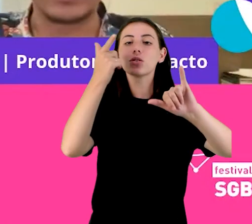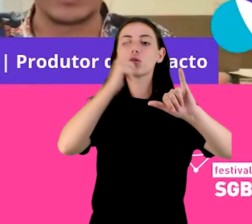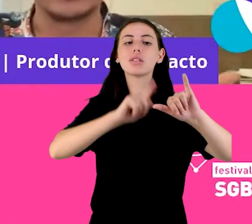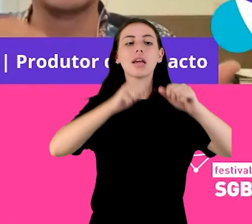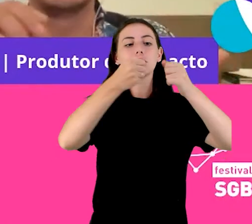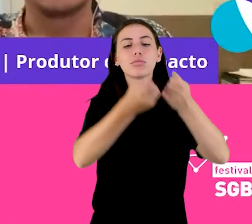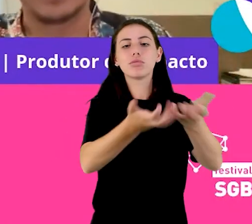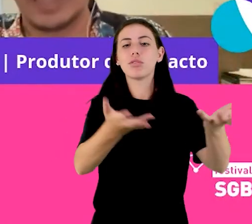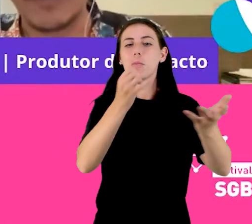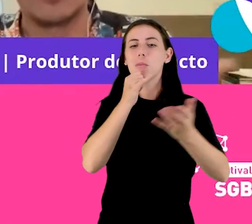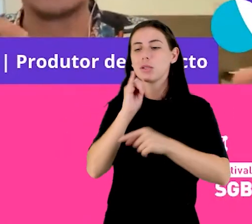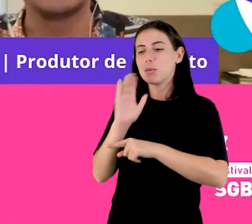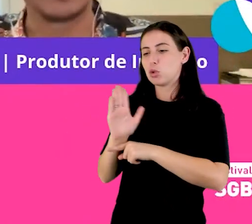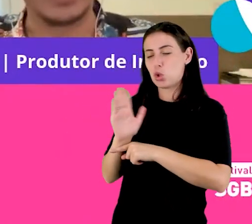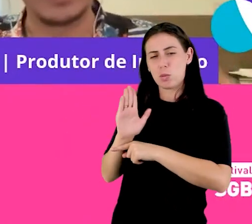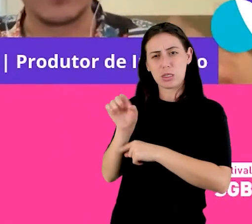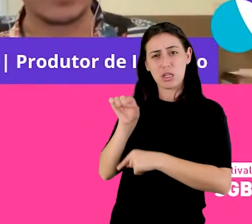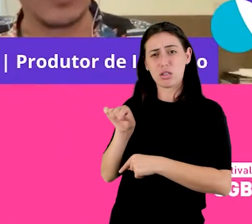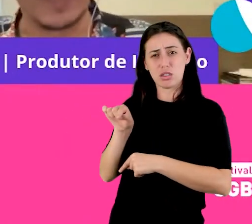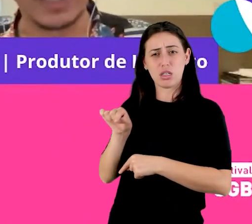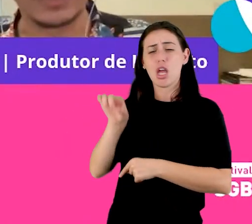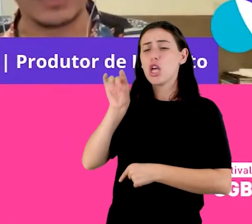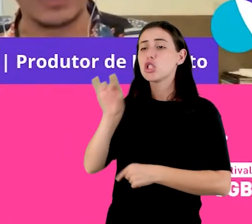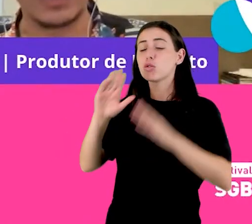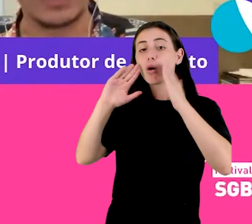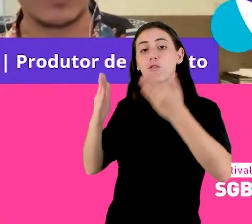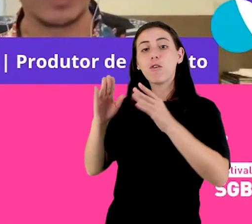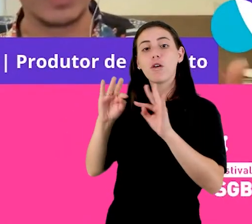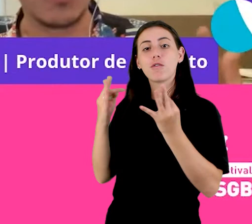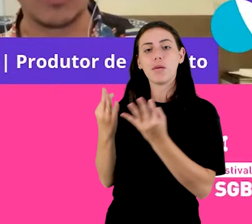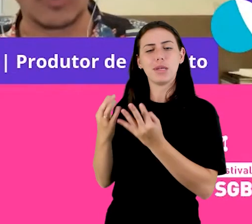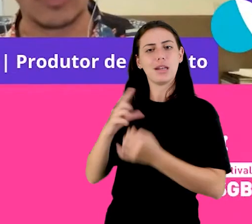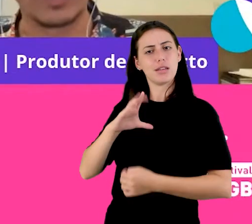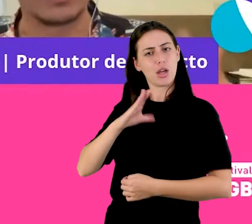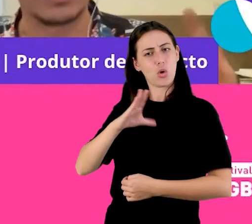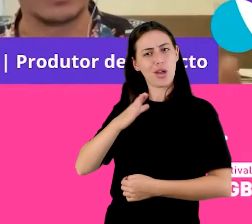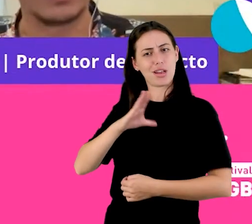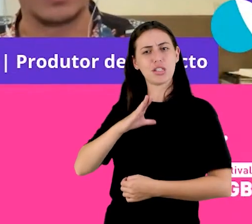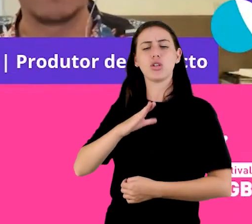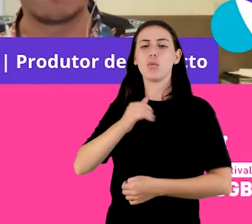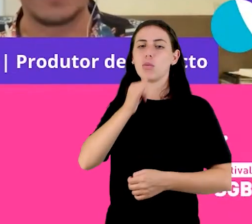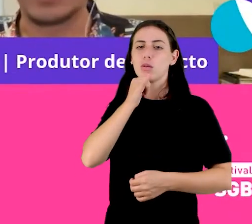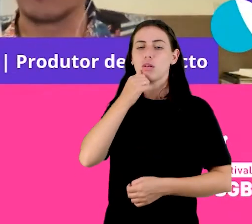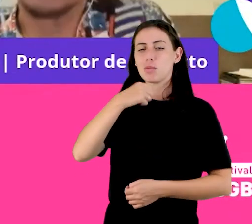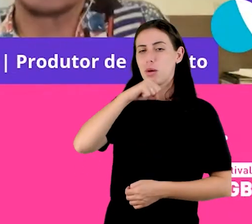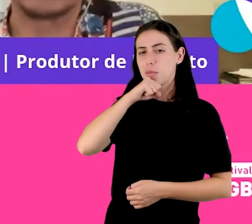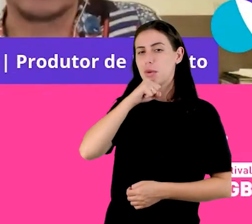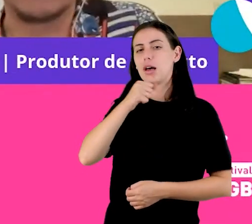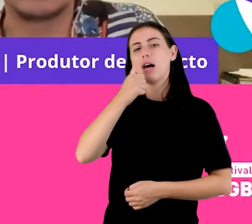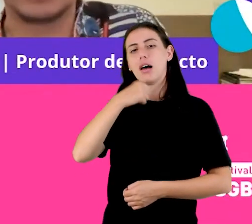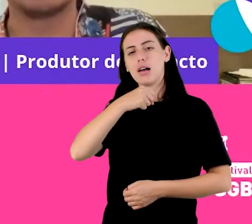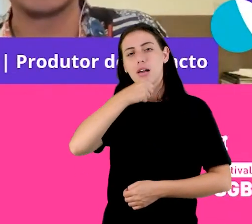da Coraci, a avó, né? Porque as conversas são muito francas e a Coraci não cortou coisas que algumas outras